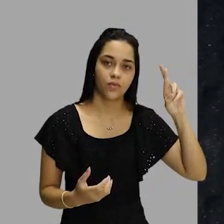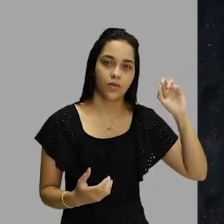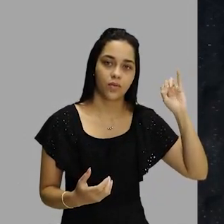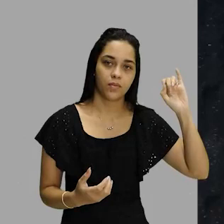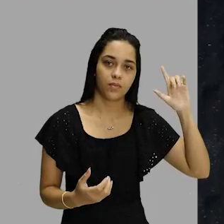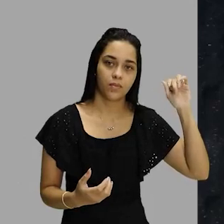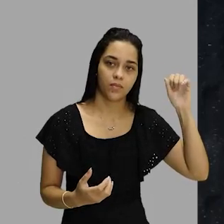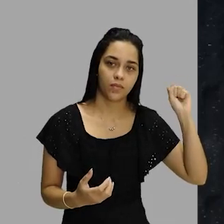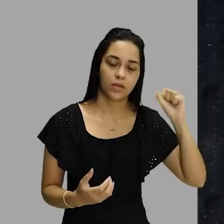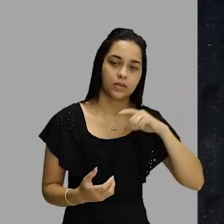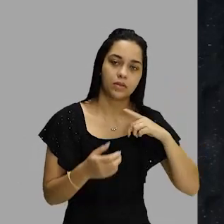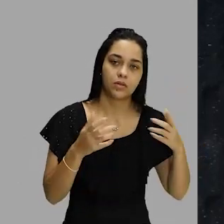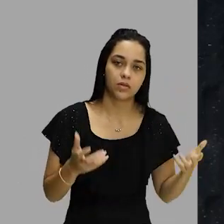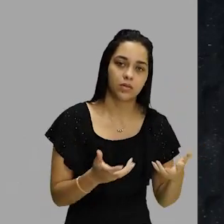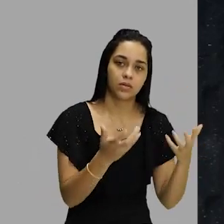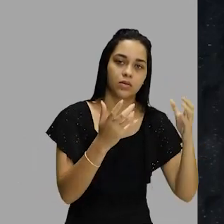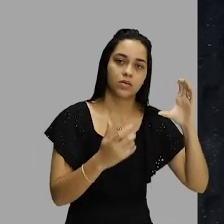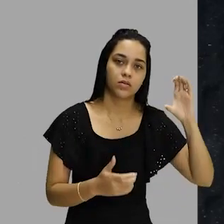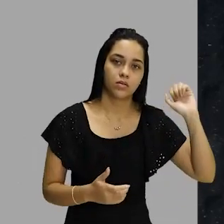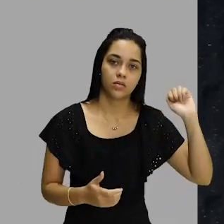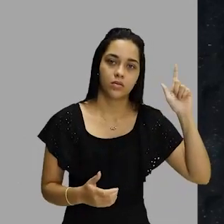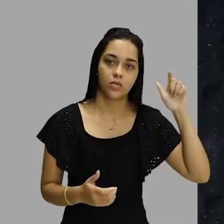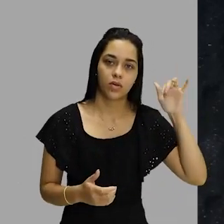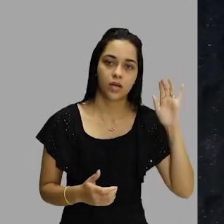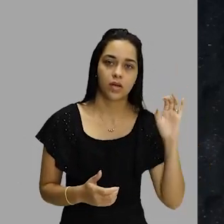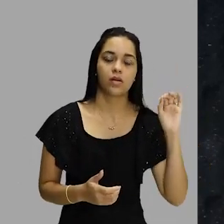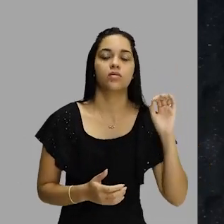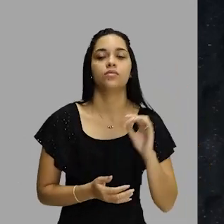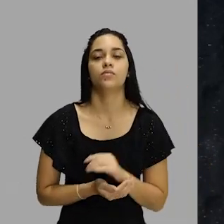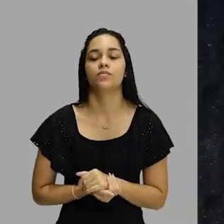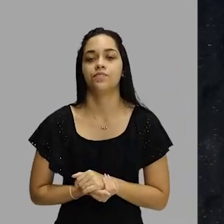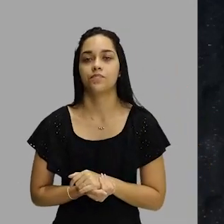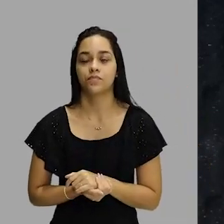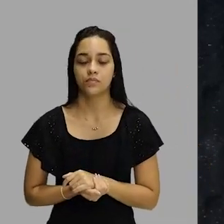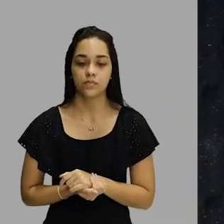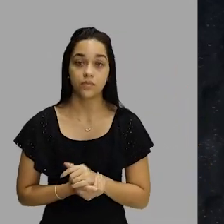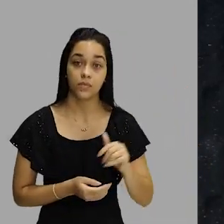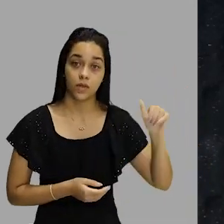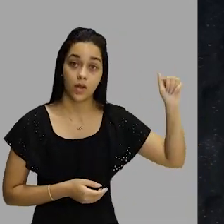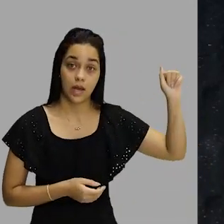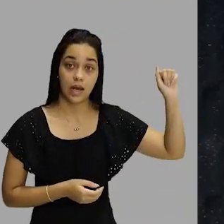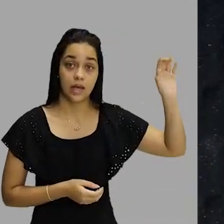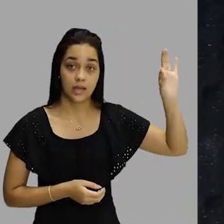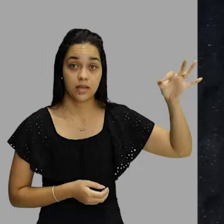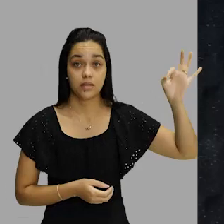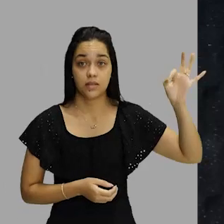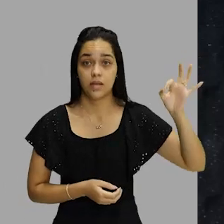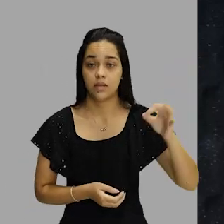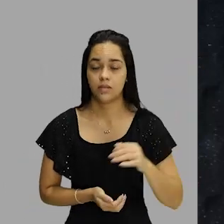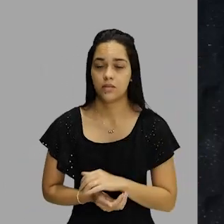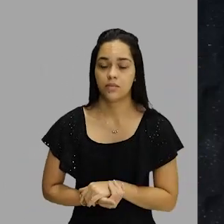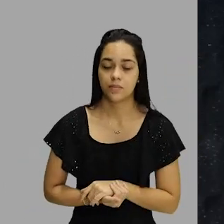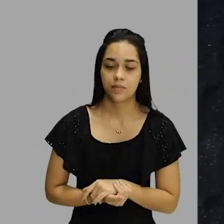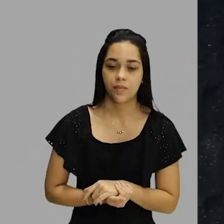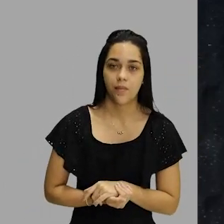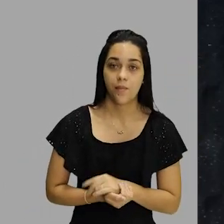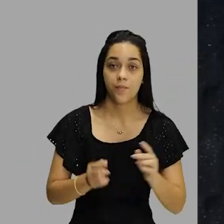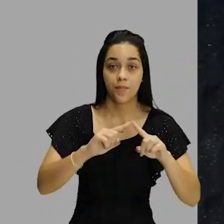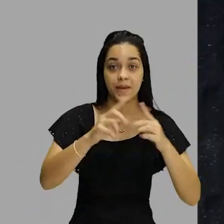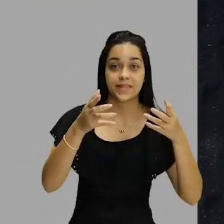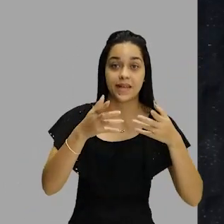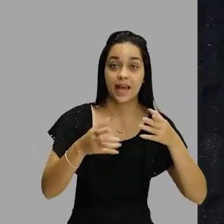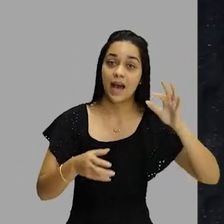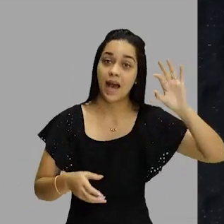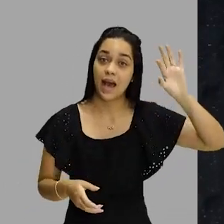contração muscular. Ok, pessoal? Então, a letra A está correta, só que ele